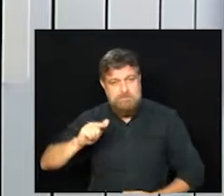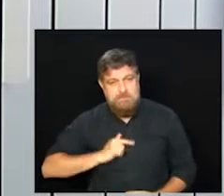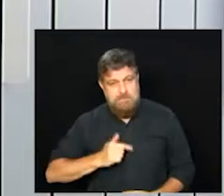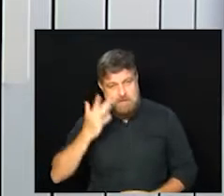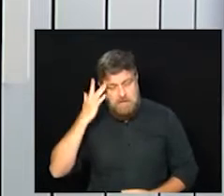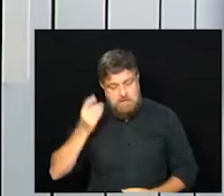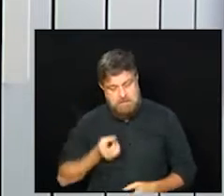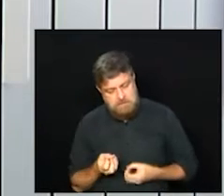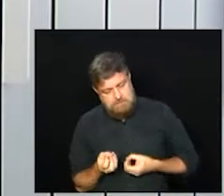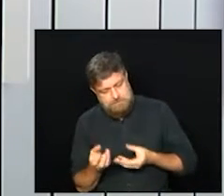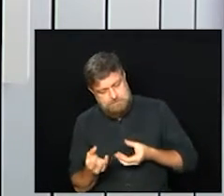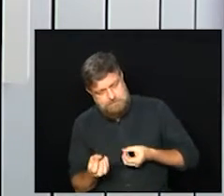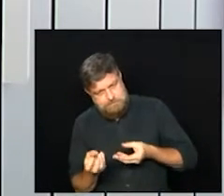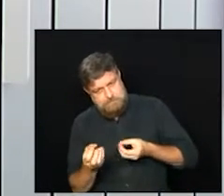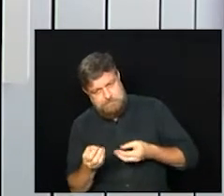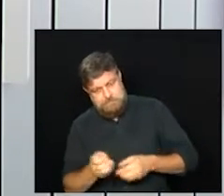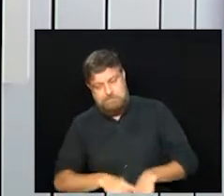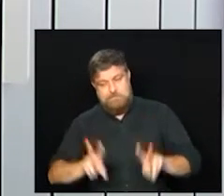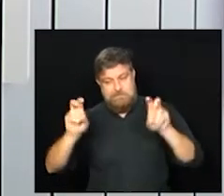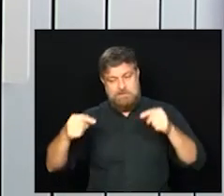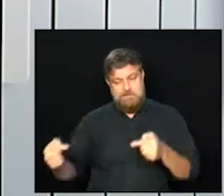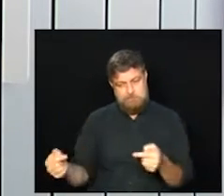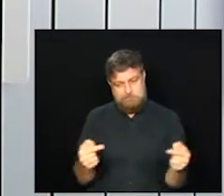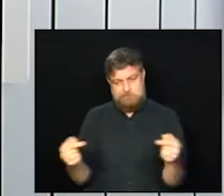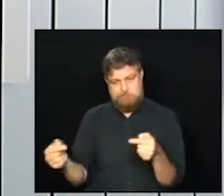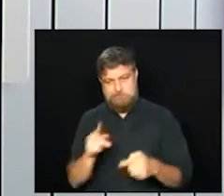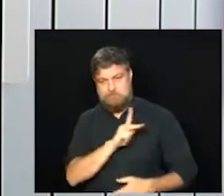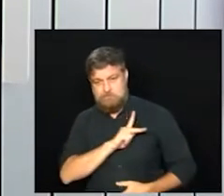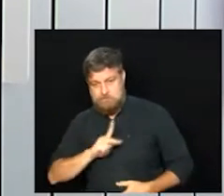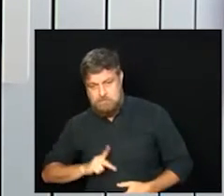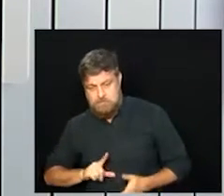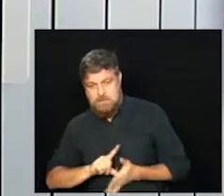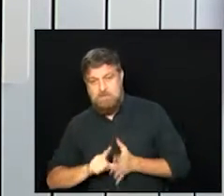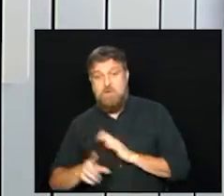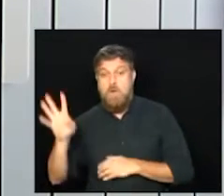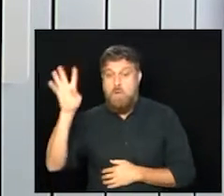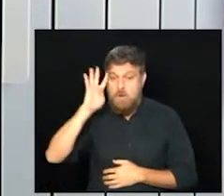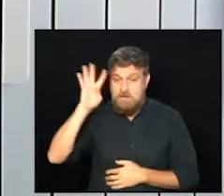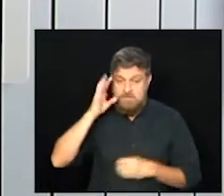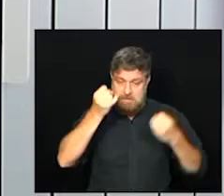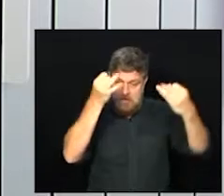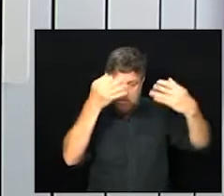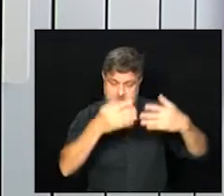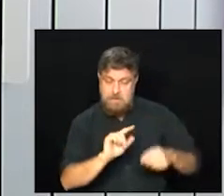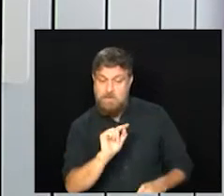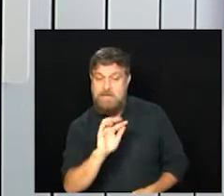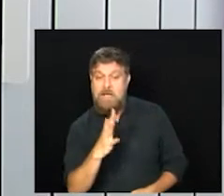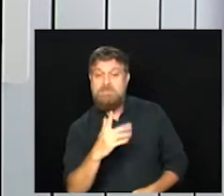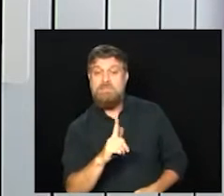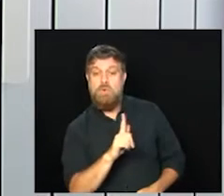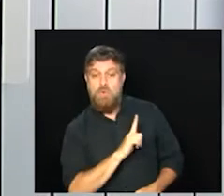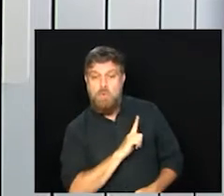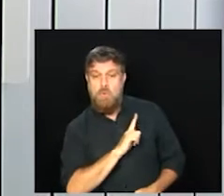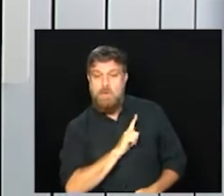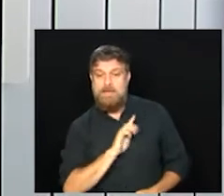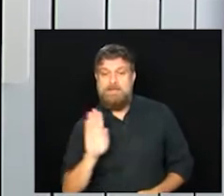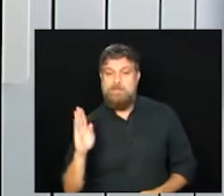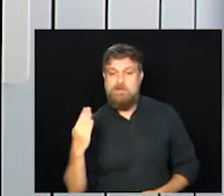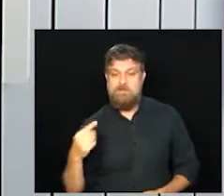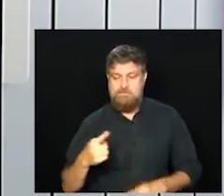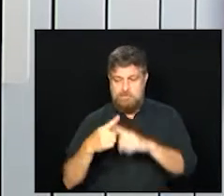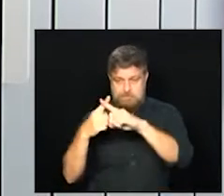Amanhã a gente fala mais sobre este duelo da Ponte Preta e na quarta-feira a gente fala mais de Guarani e